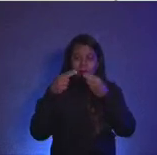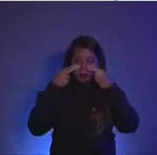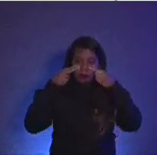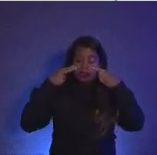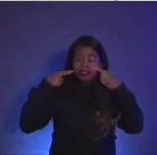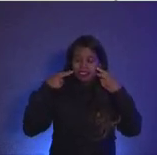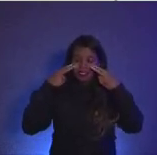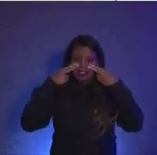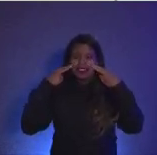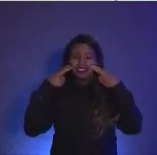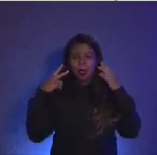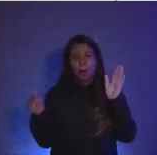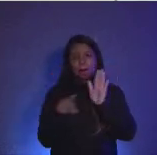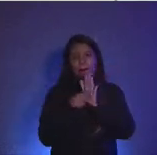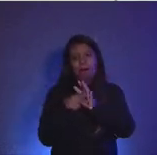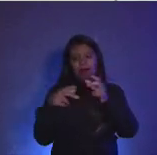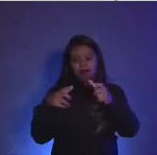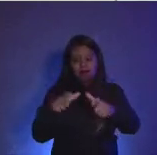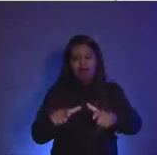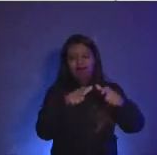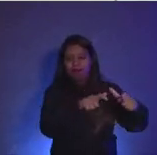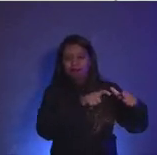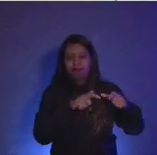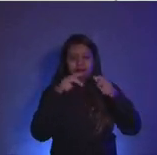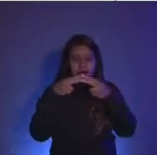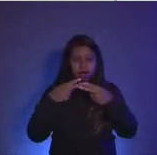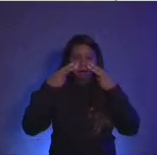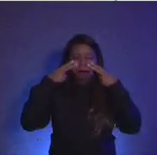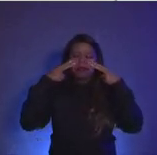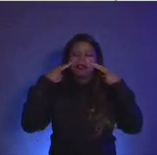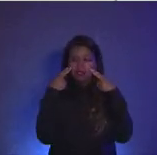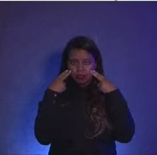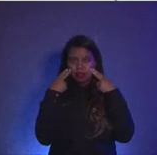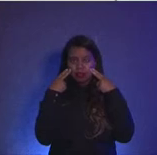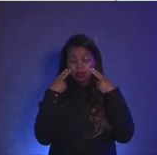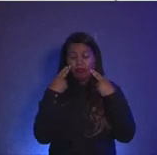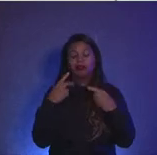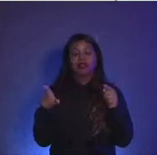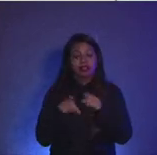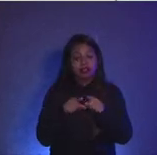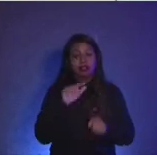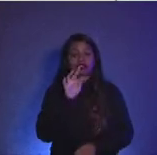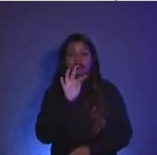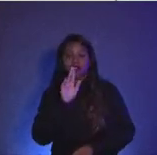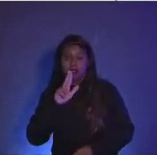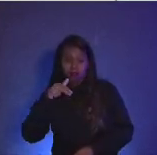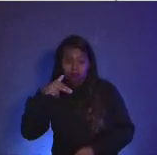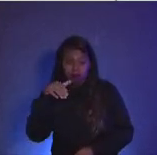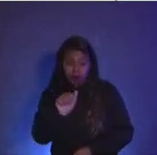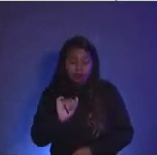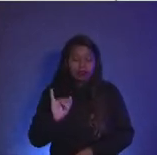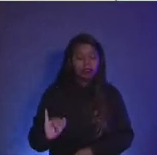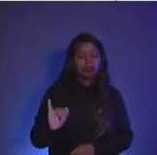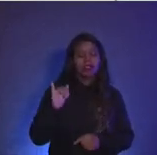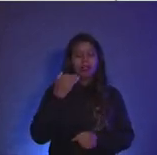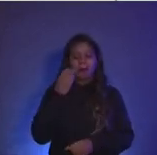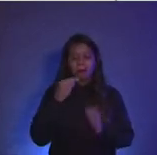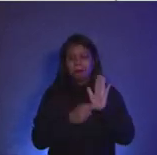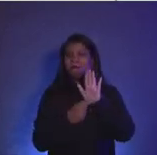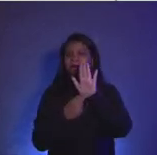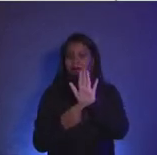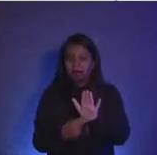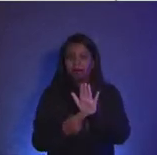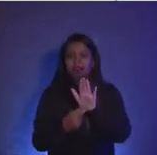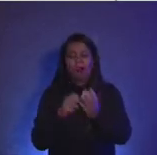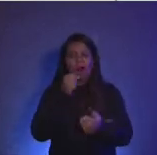terras indígenas, como depois o próprio GSI admitiu, a FUNAI admitiu, e a revelação feita nas